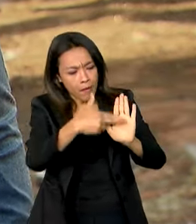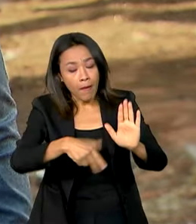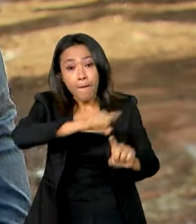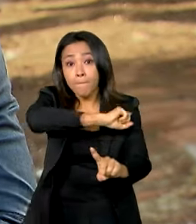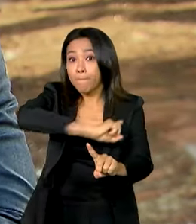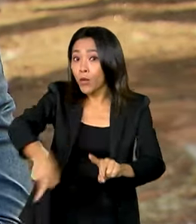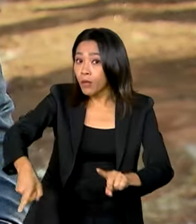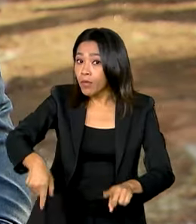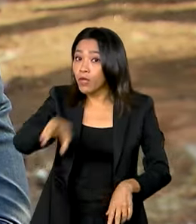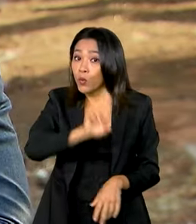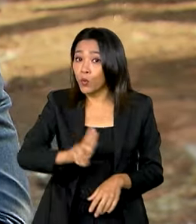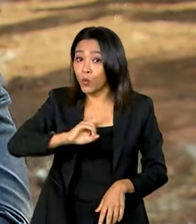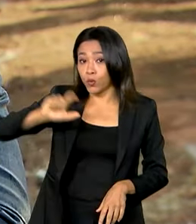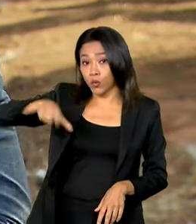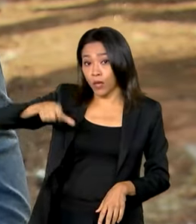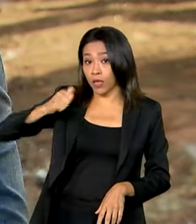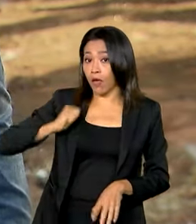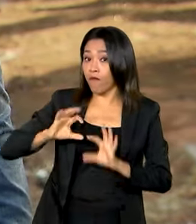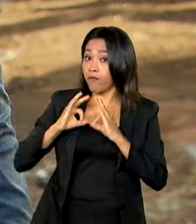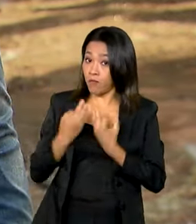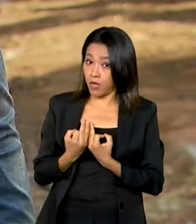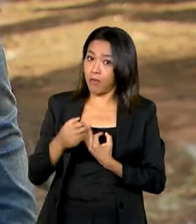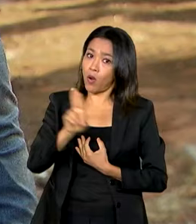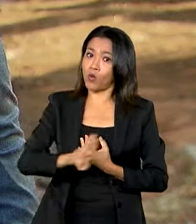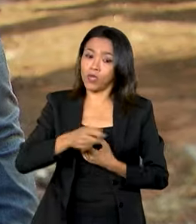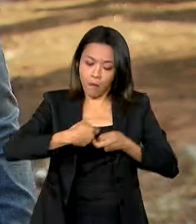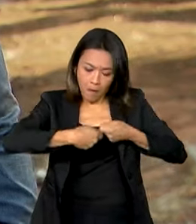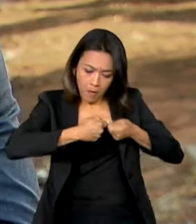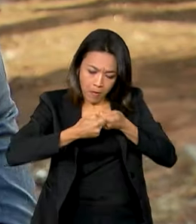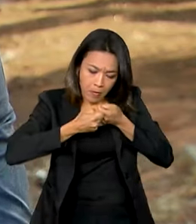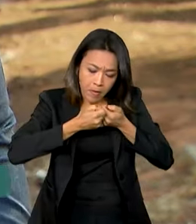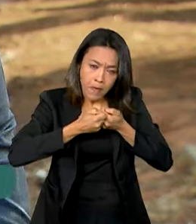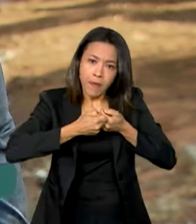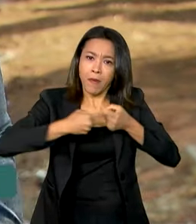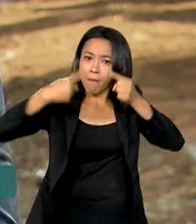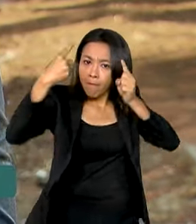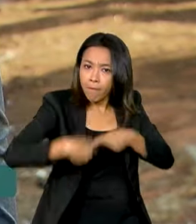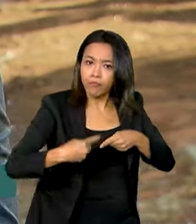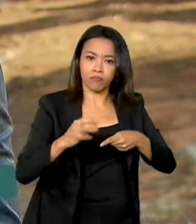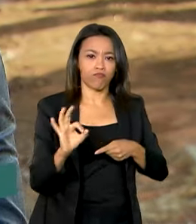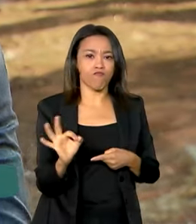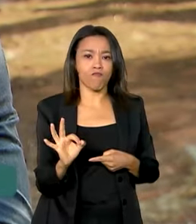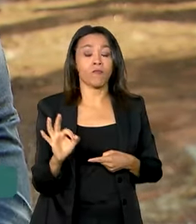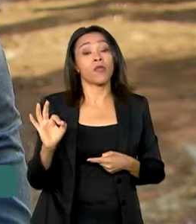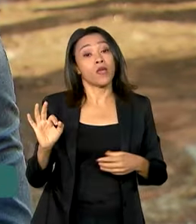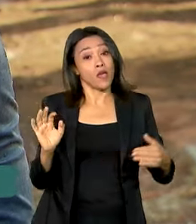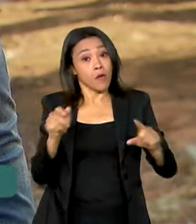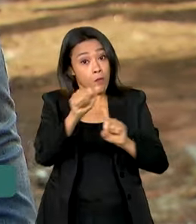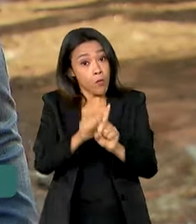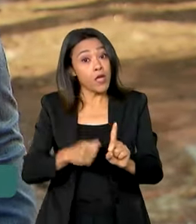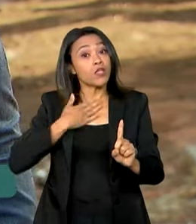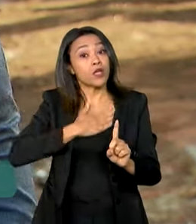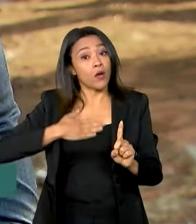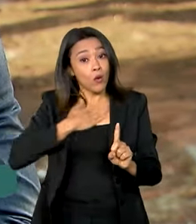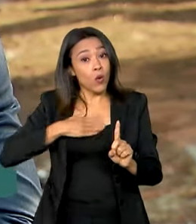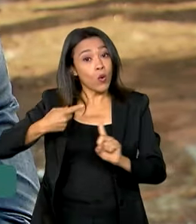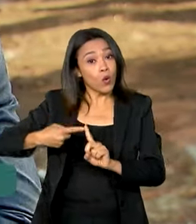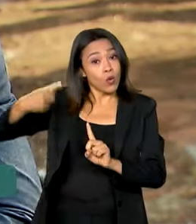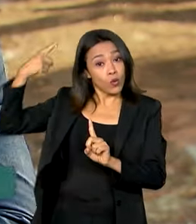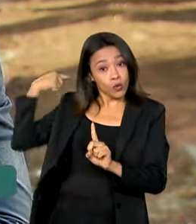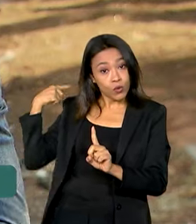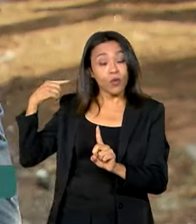Bolsa Família nas bets da do Banco Central apontam que apenas no mês de agosto beneficiários do programa